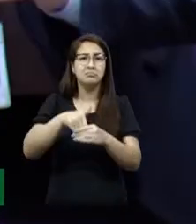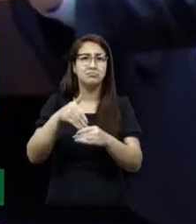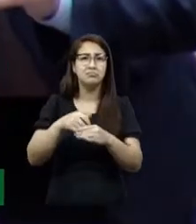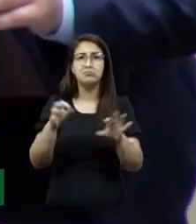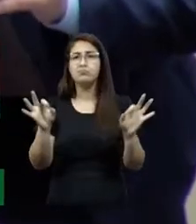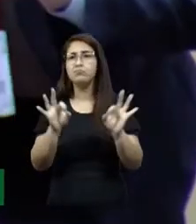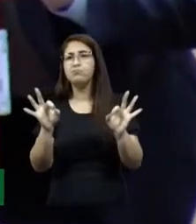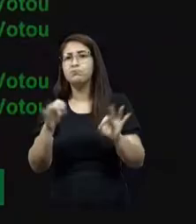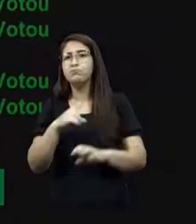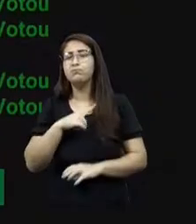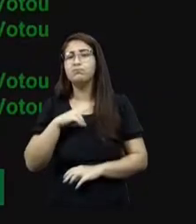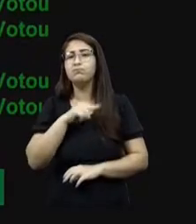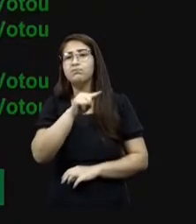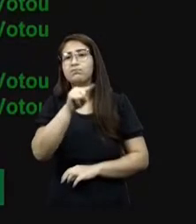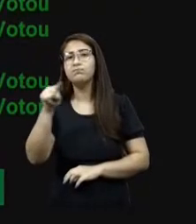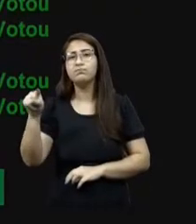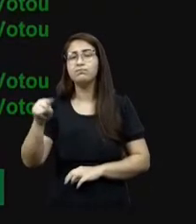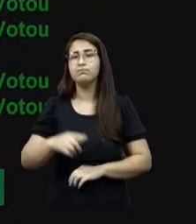direito de voto.